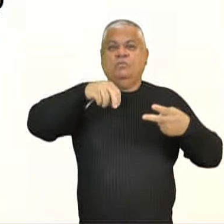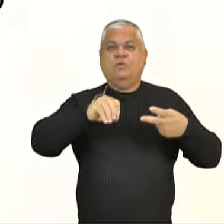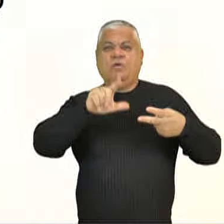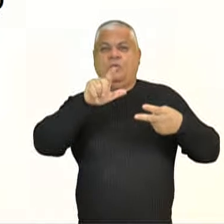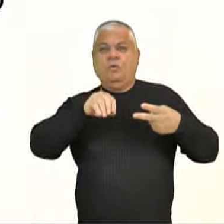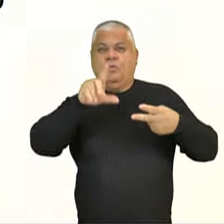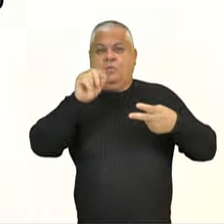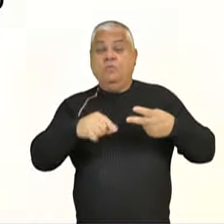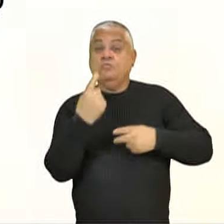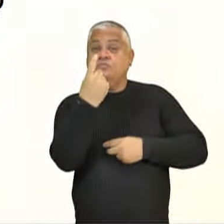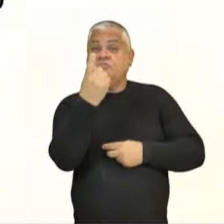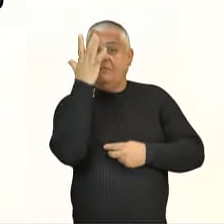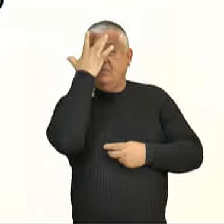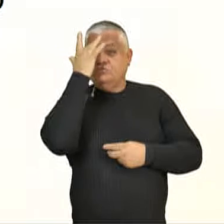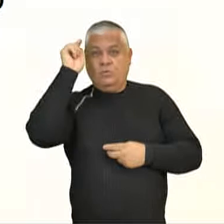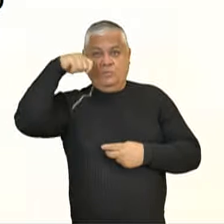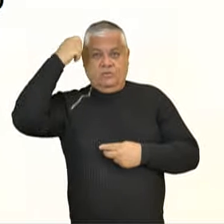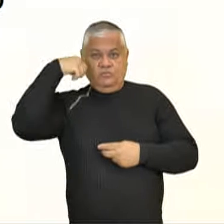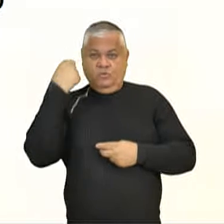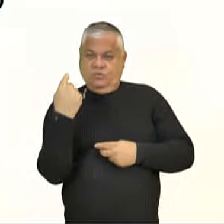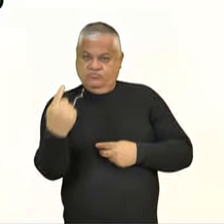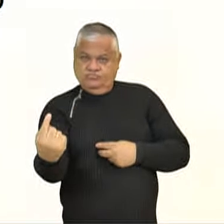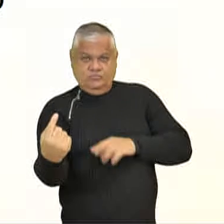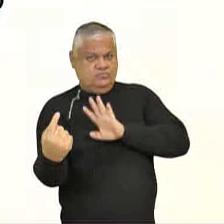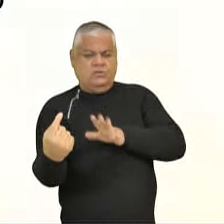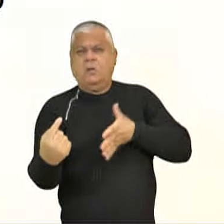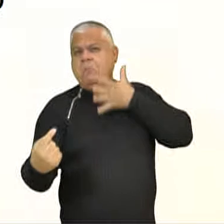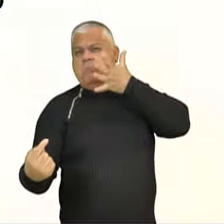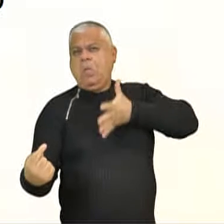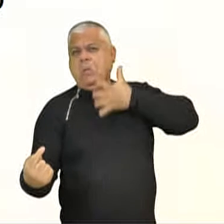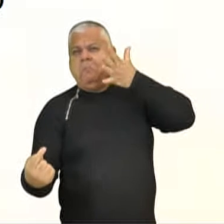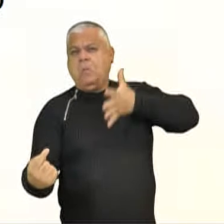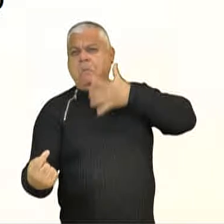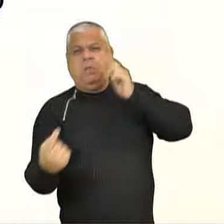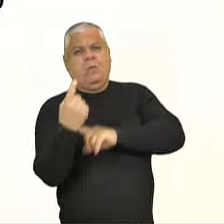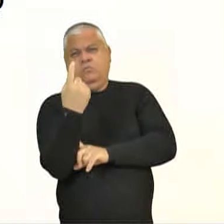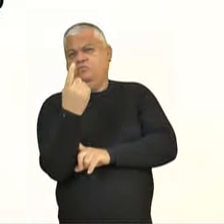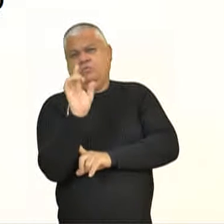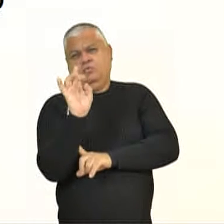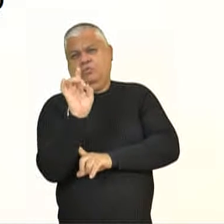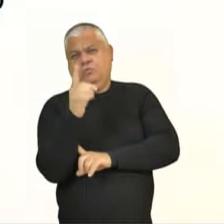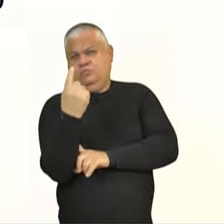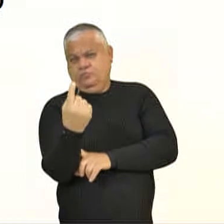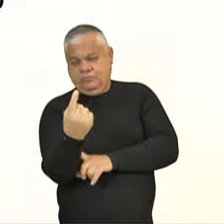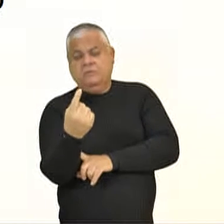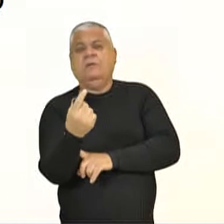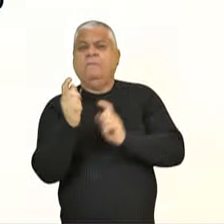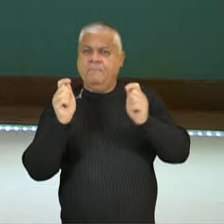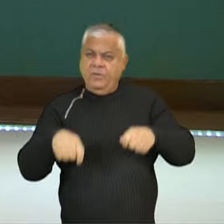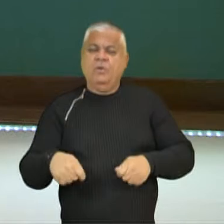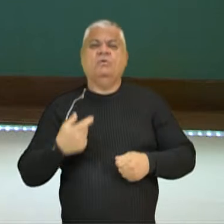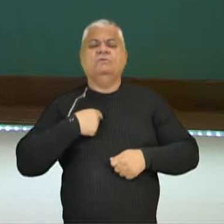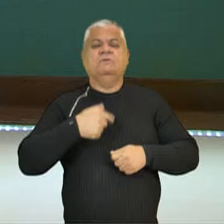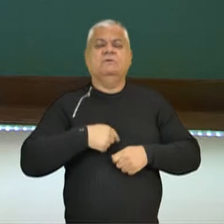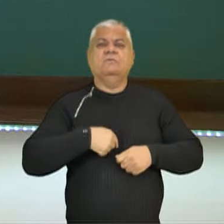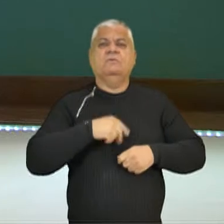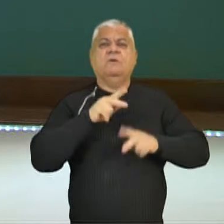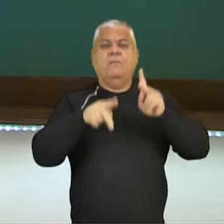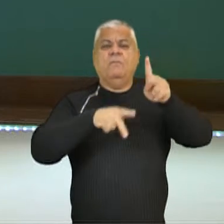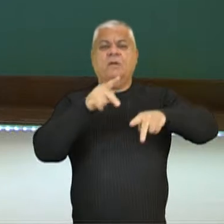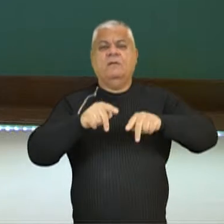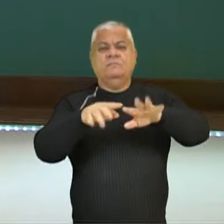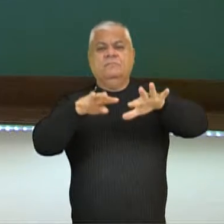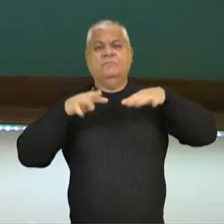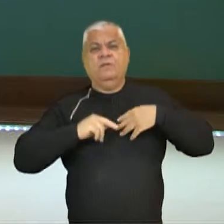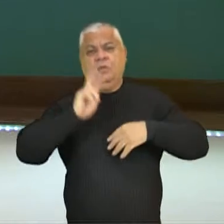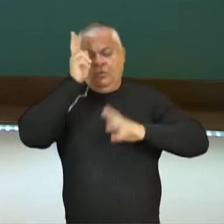uma só pessoa, ou seja, ele é representado por um único autor no palco. Ele pode falar com o público, às vezes ele fala